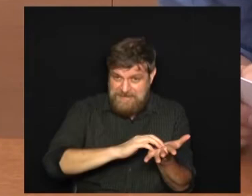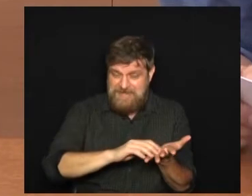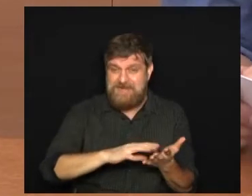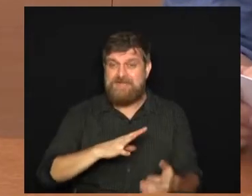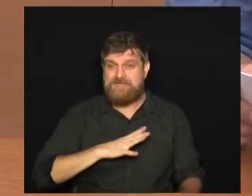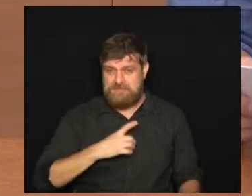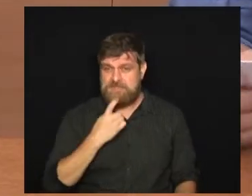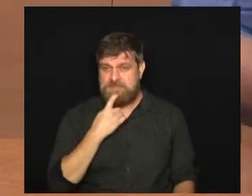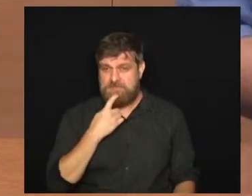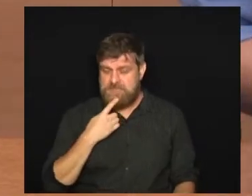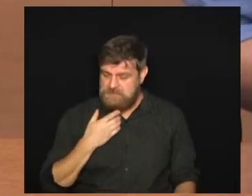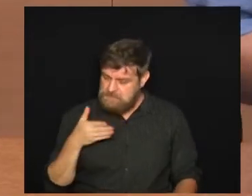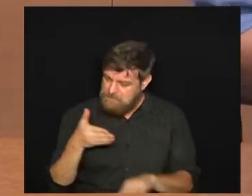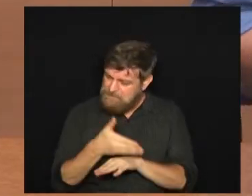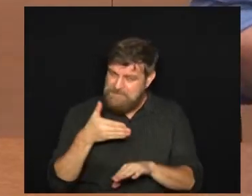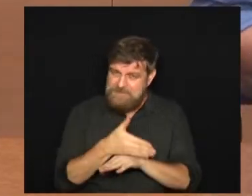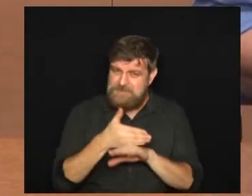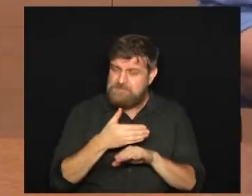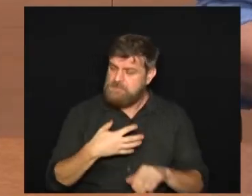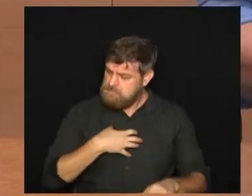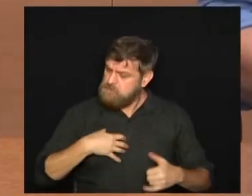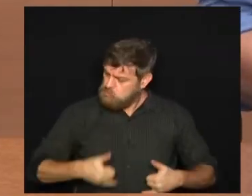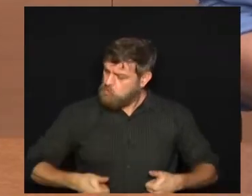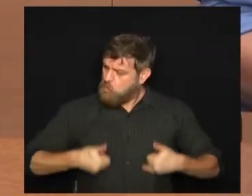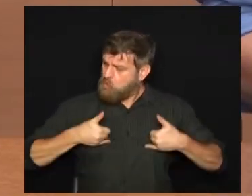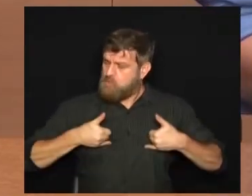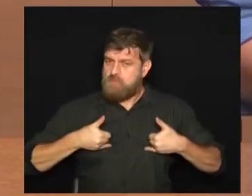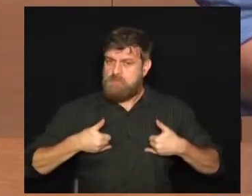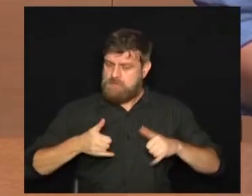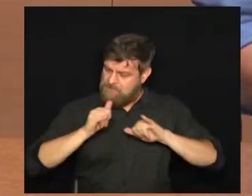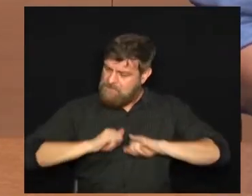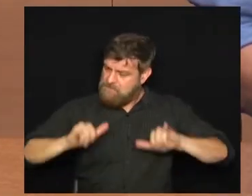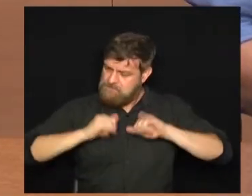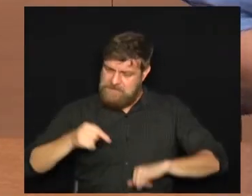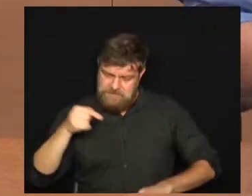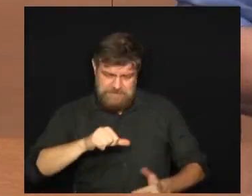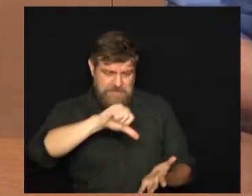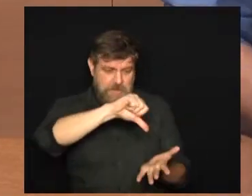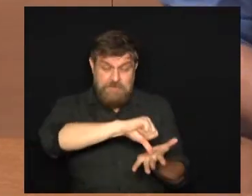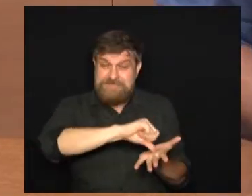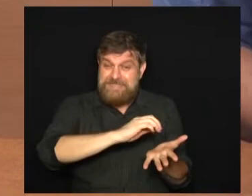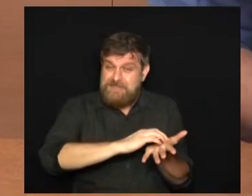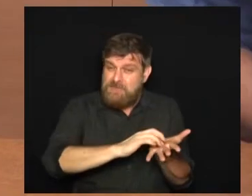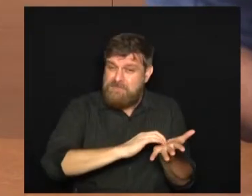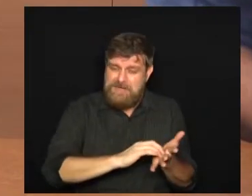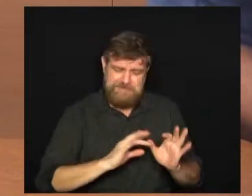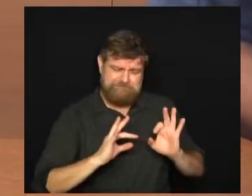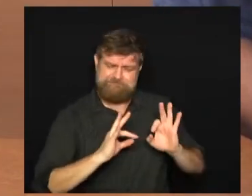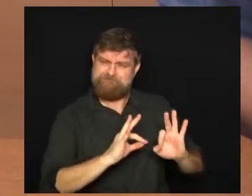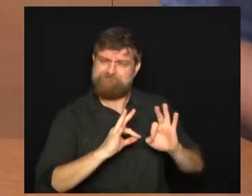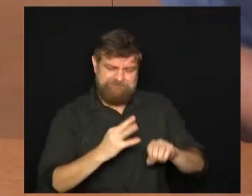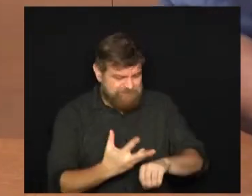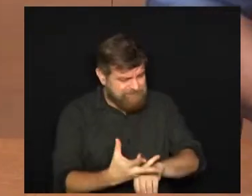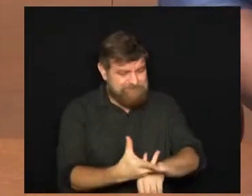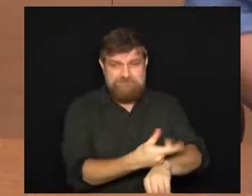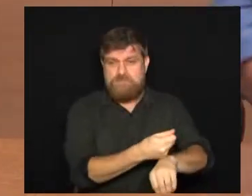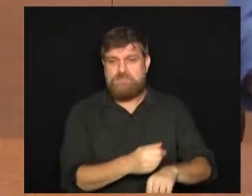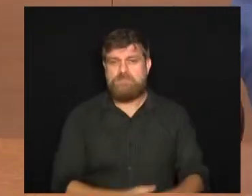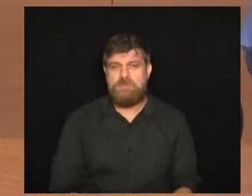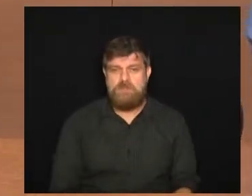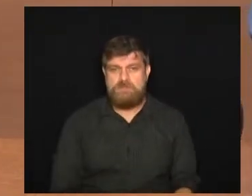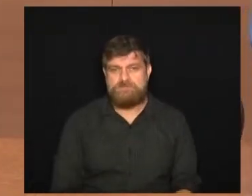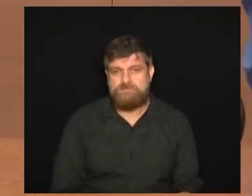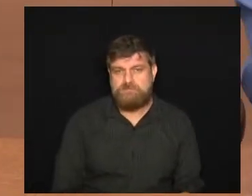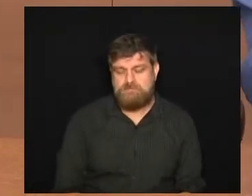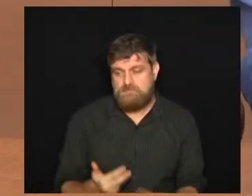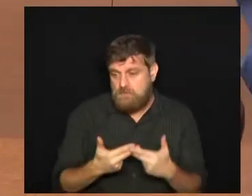muito orgulho, e jamais vou abrir mão de sempre enfatizar o Centro Cultural Luiz Braille. E talvez, Jorge, é uma